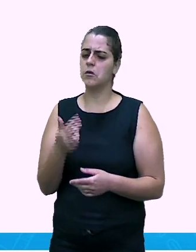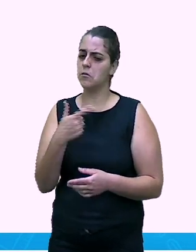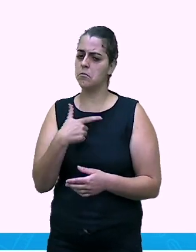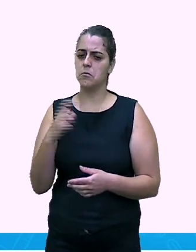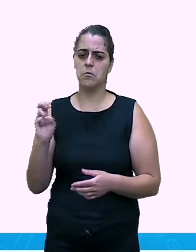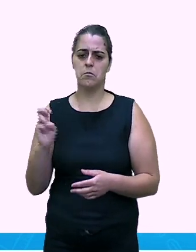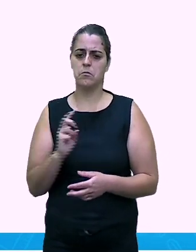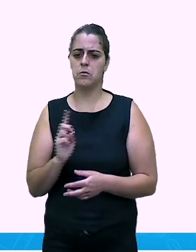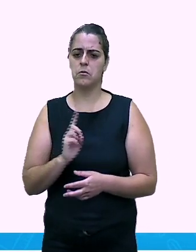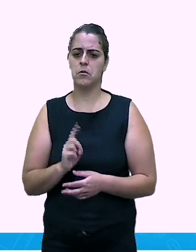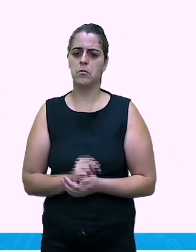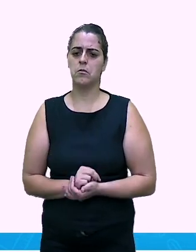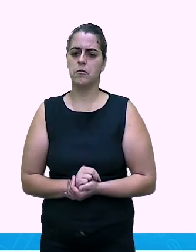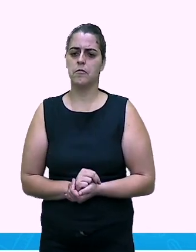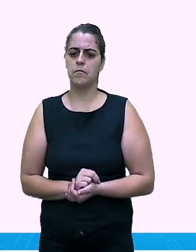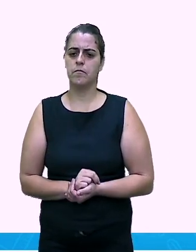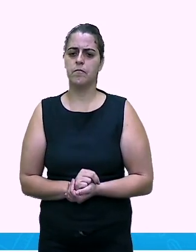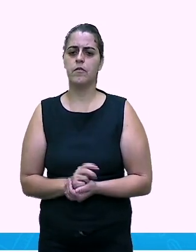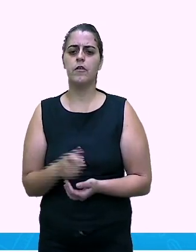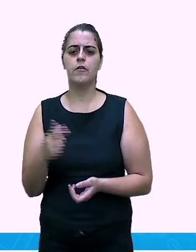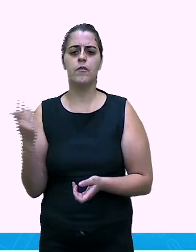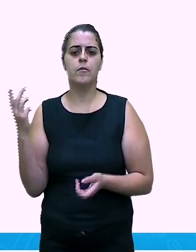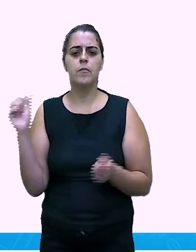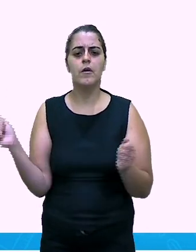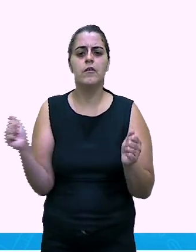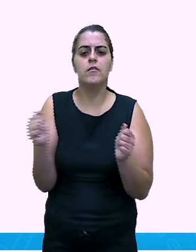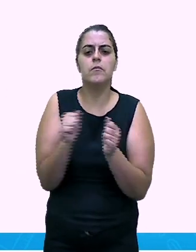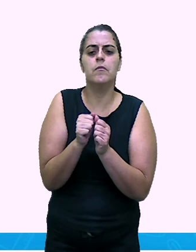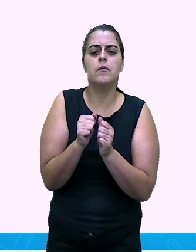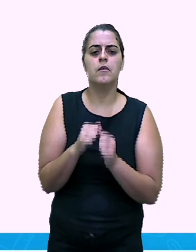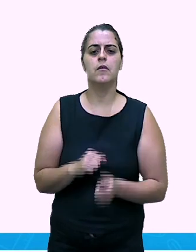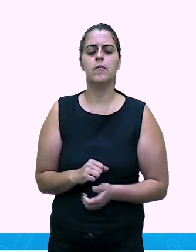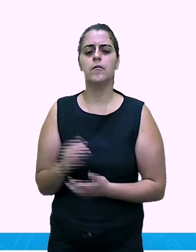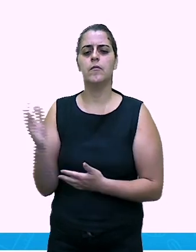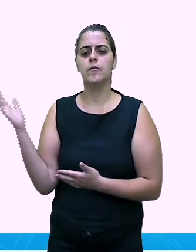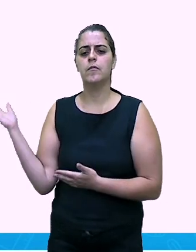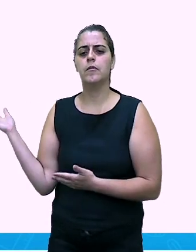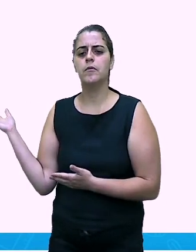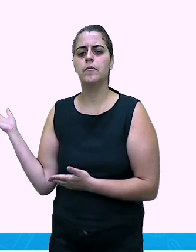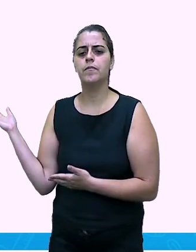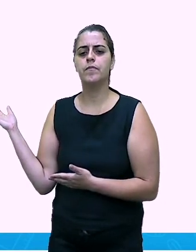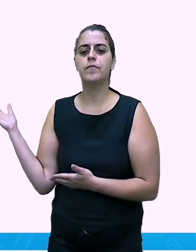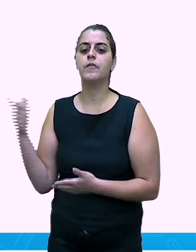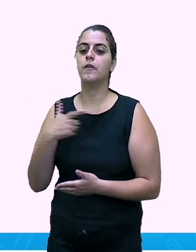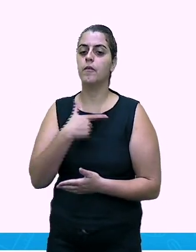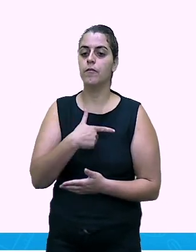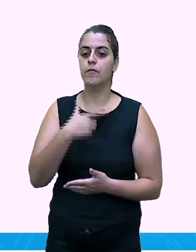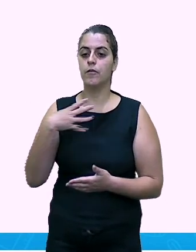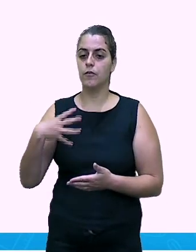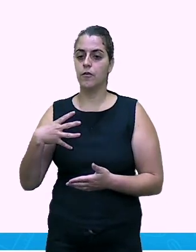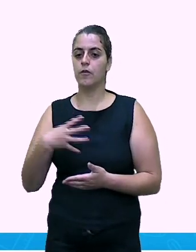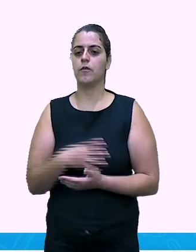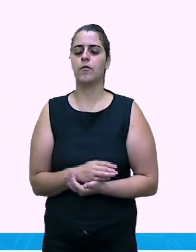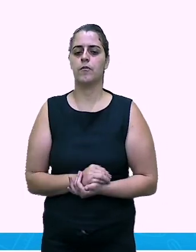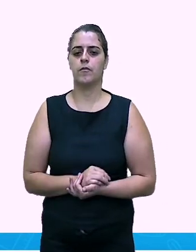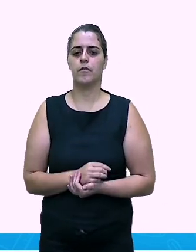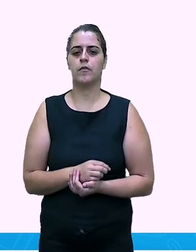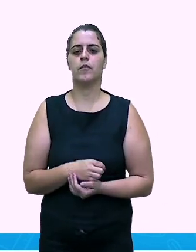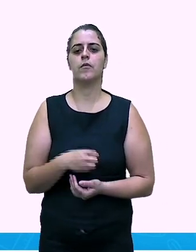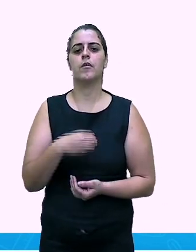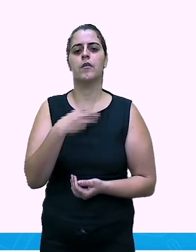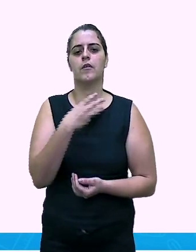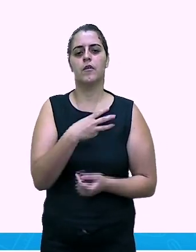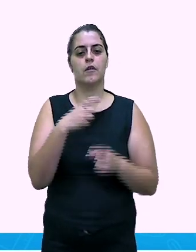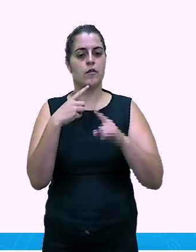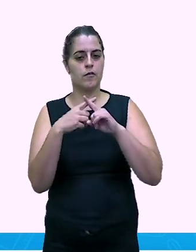que dá 25 exatamente. Então, eu tenho que analisar aqui, ó, o que aproxima. Então, é o 3 vezes